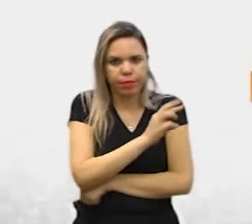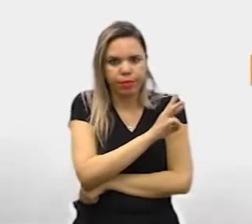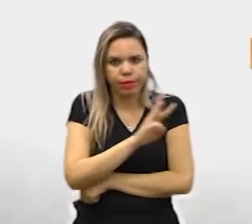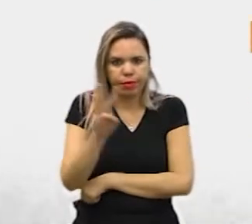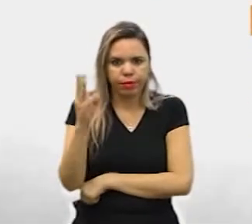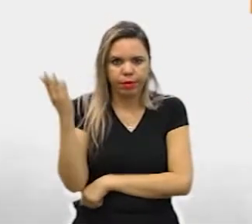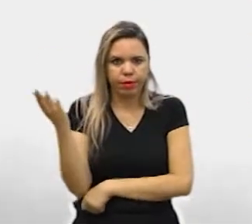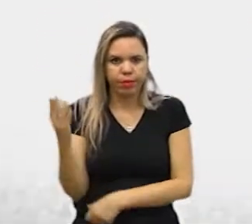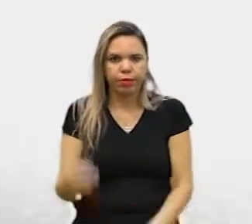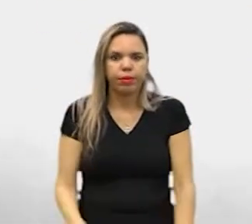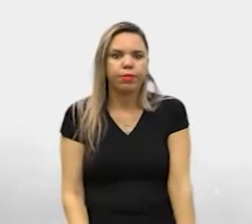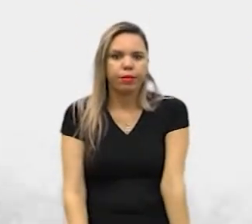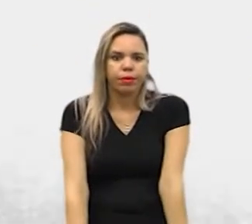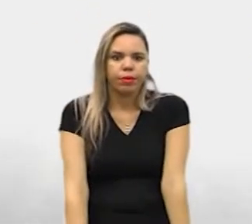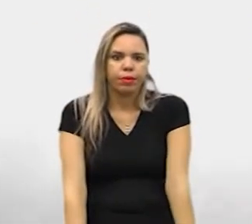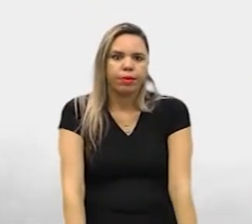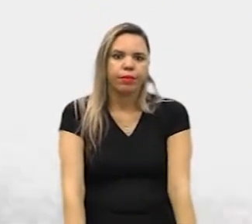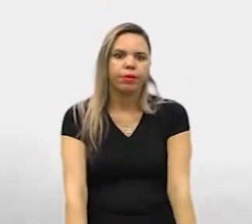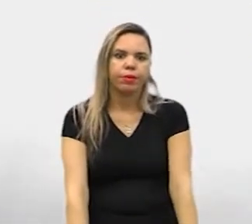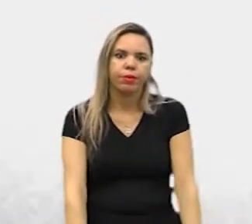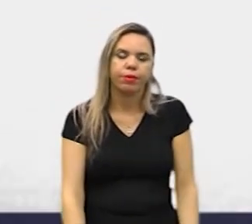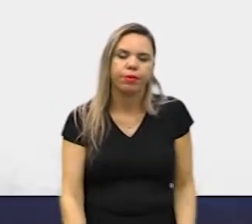site